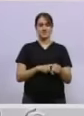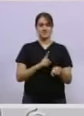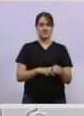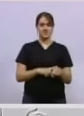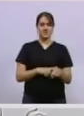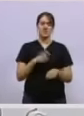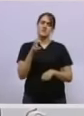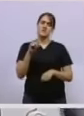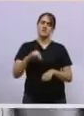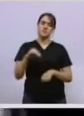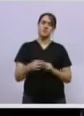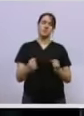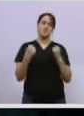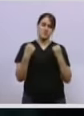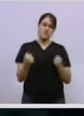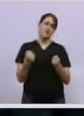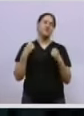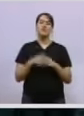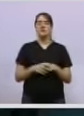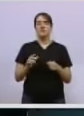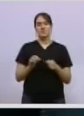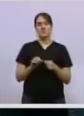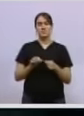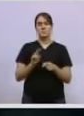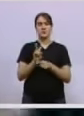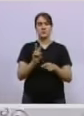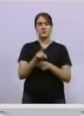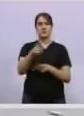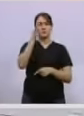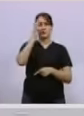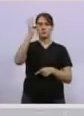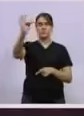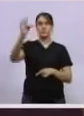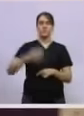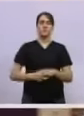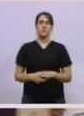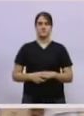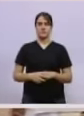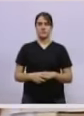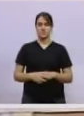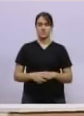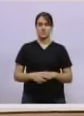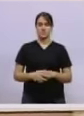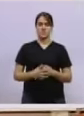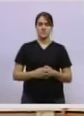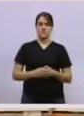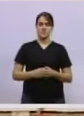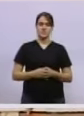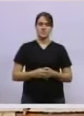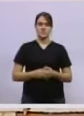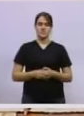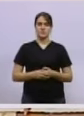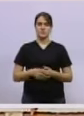de exercício diário, vai te proteger de dores no resto da vida. É